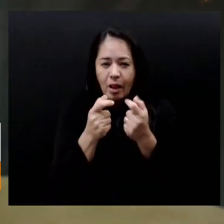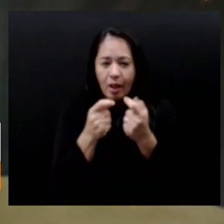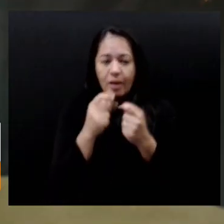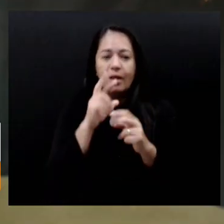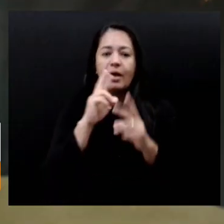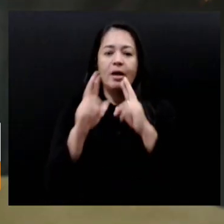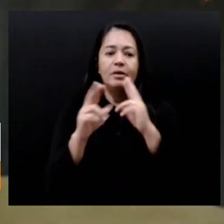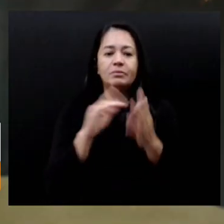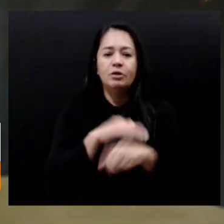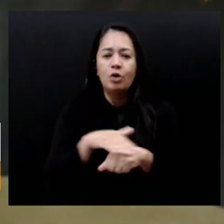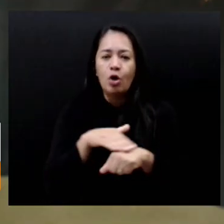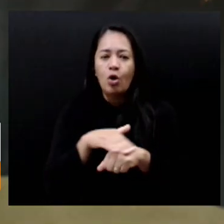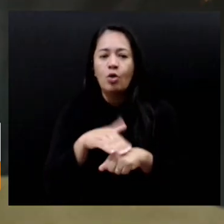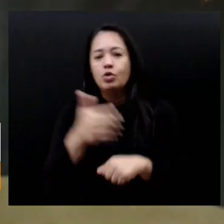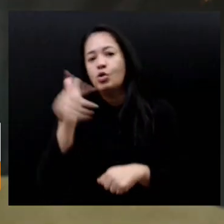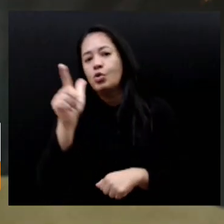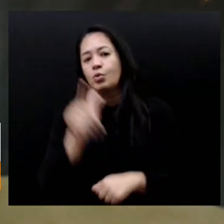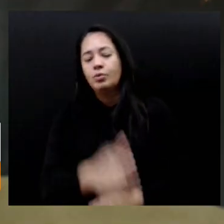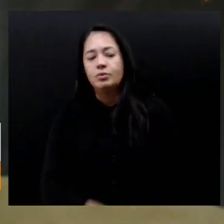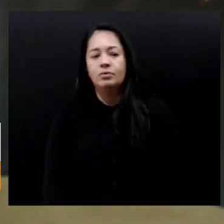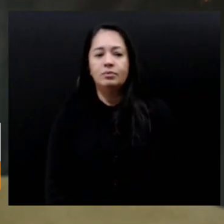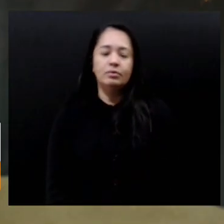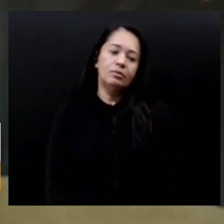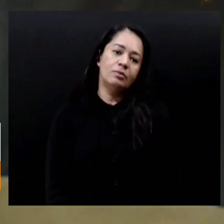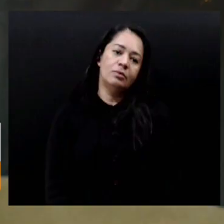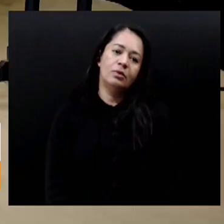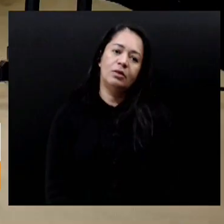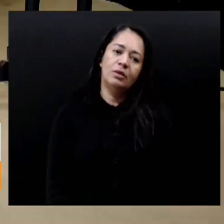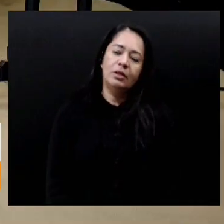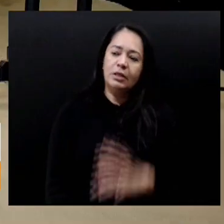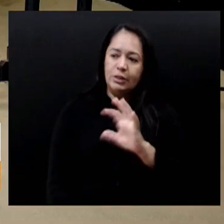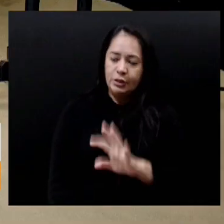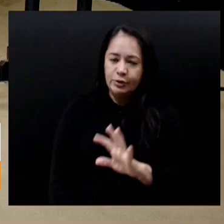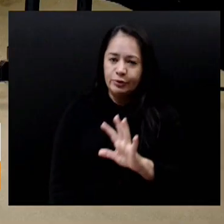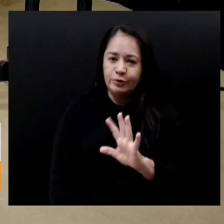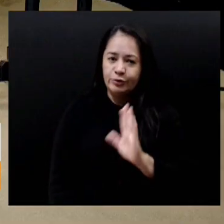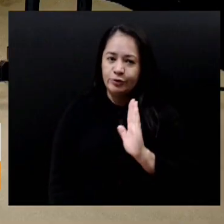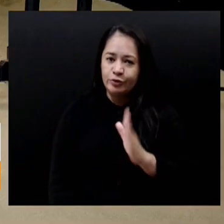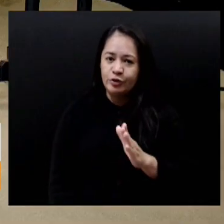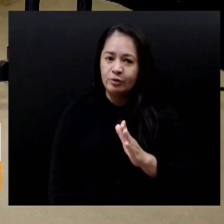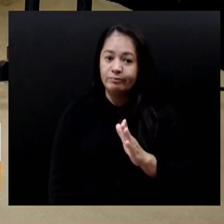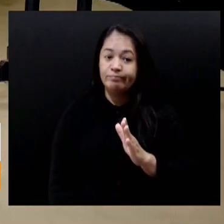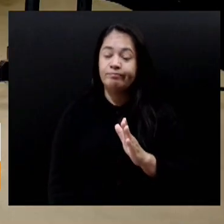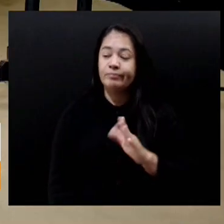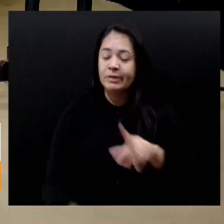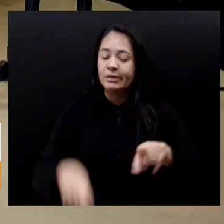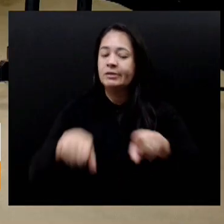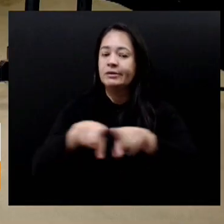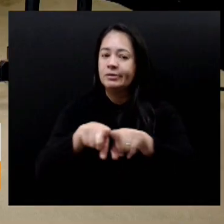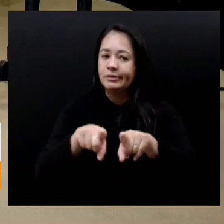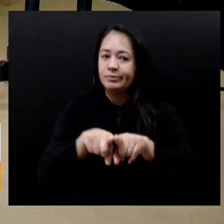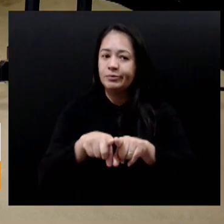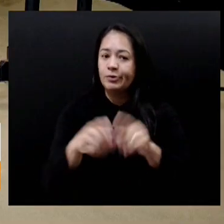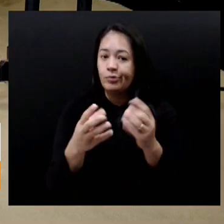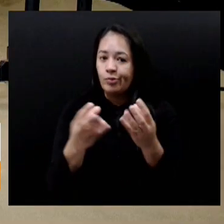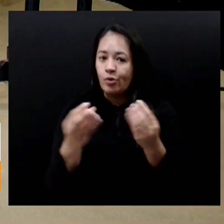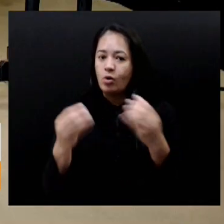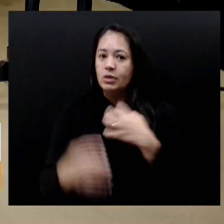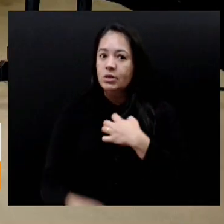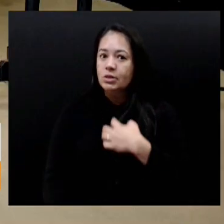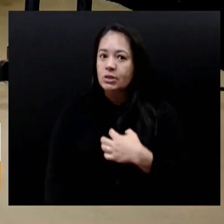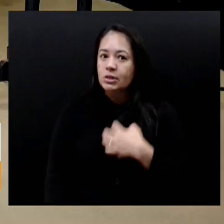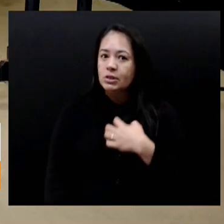com a outra, né? Isso tem sido motivo também de muita raiva e de